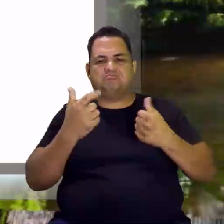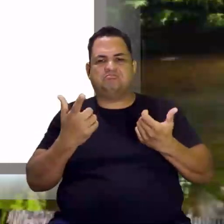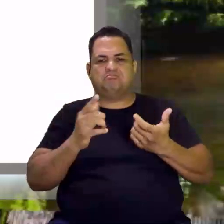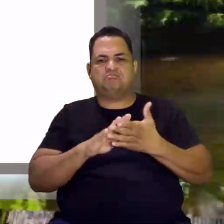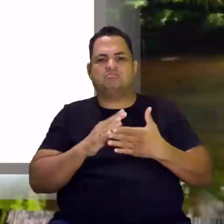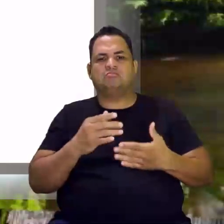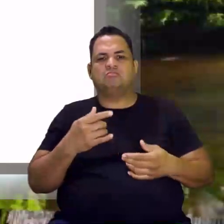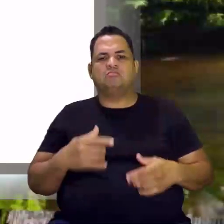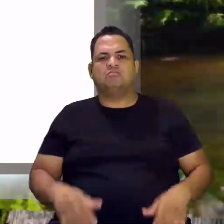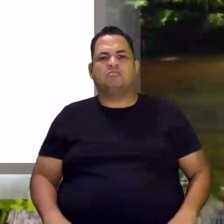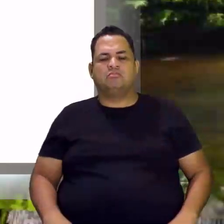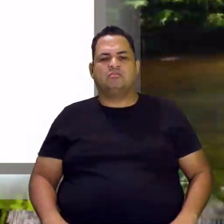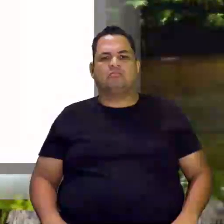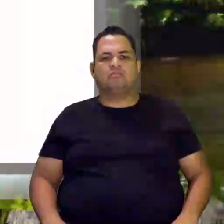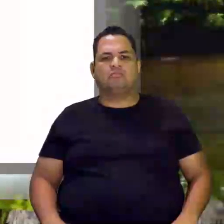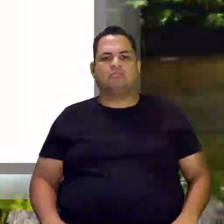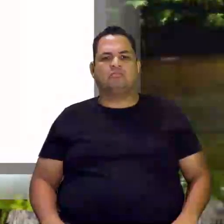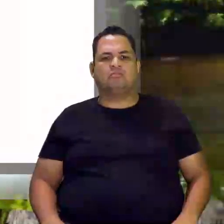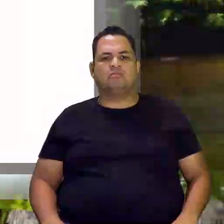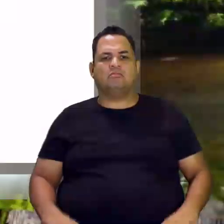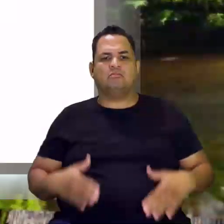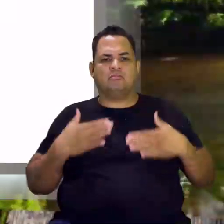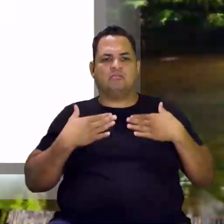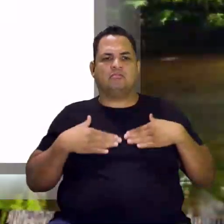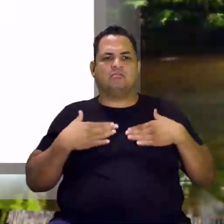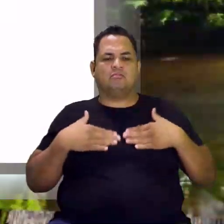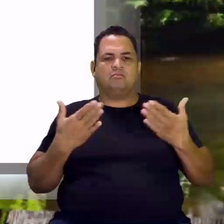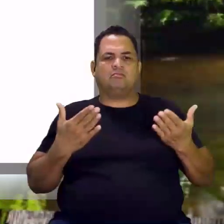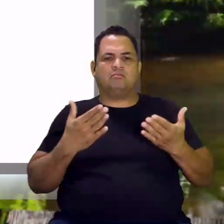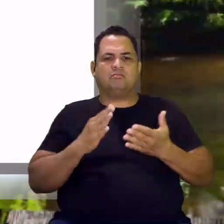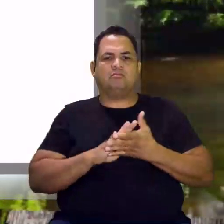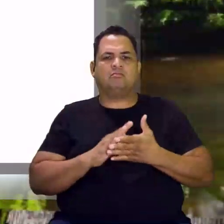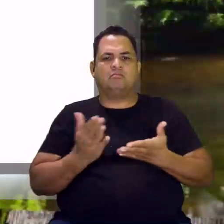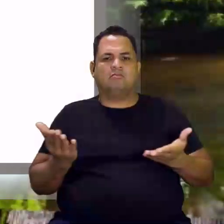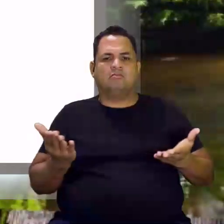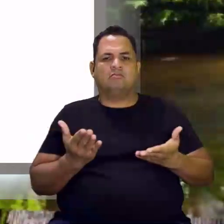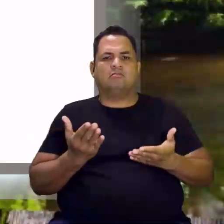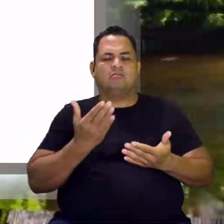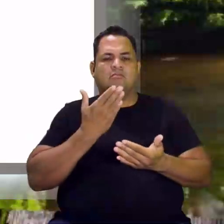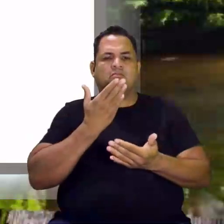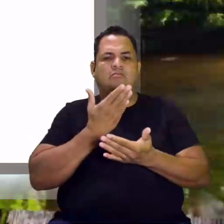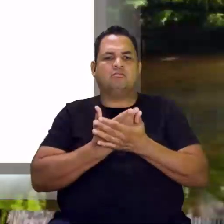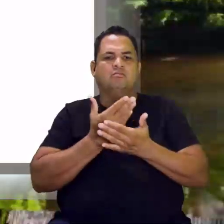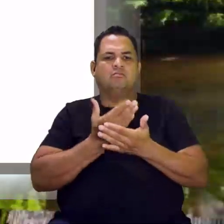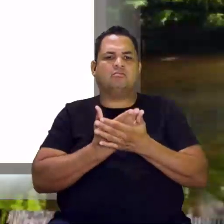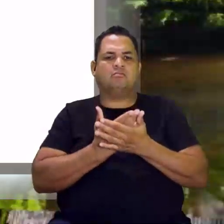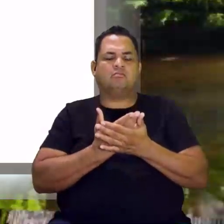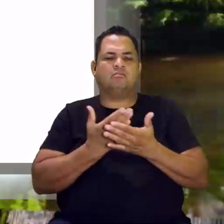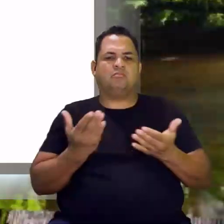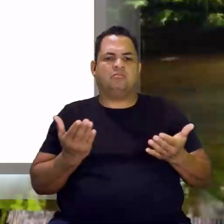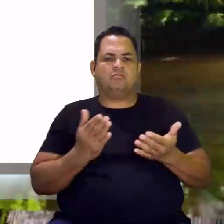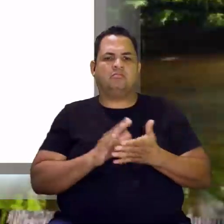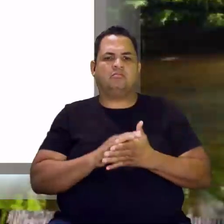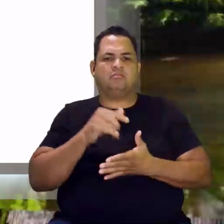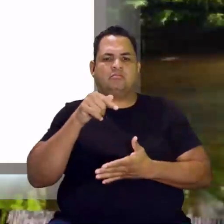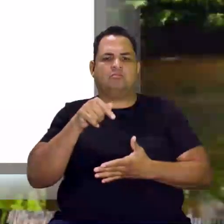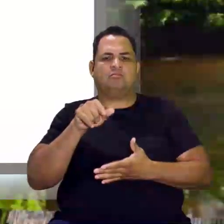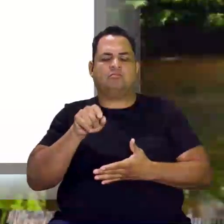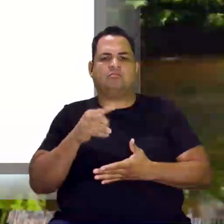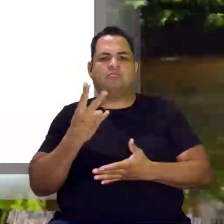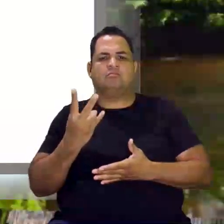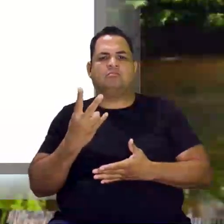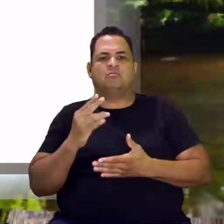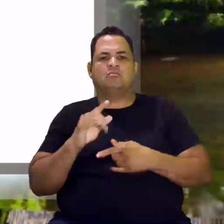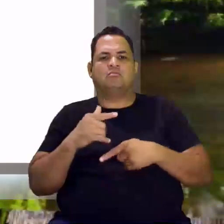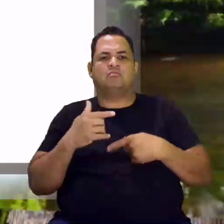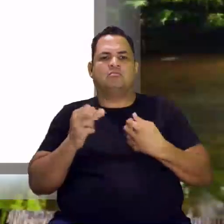nosso ambiente. Tudo bem? Tranquilo, né? Então, essa foi a nossa aula 7.2